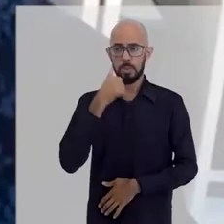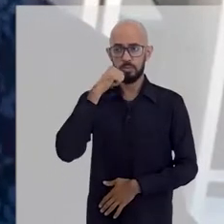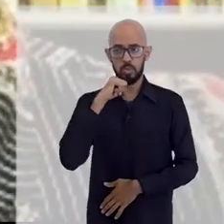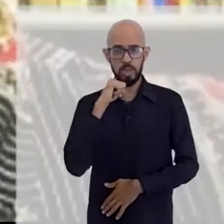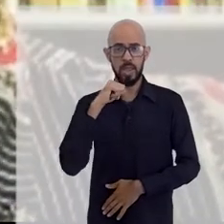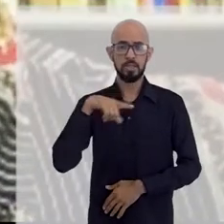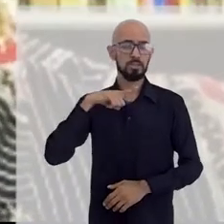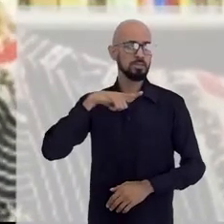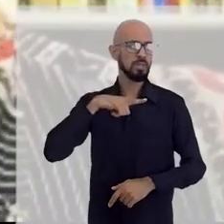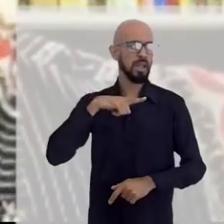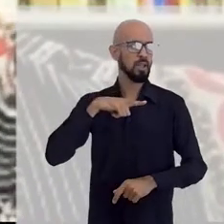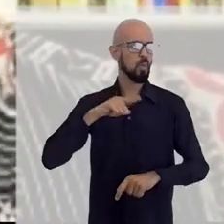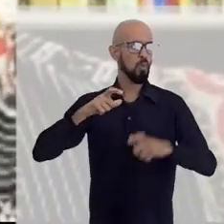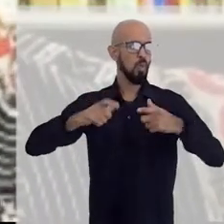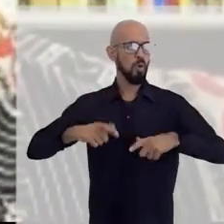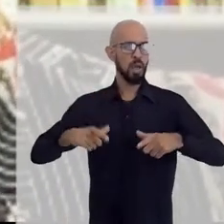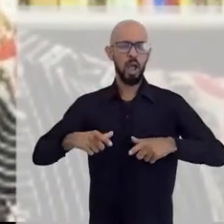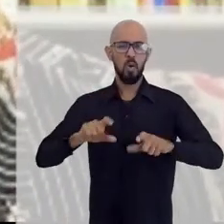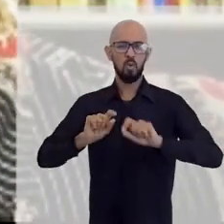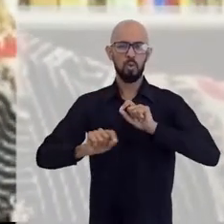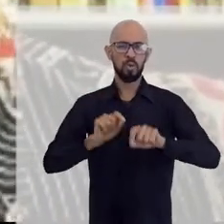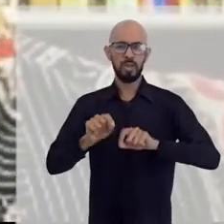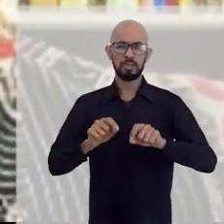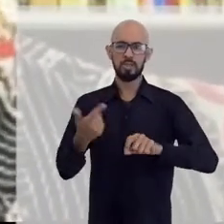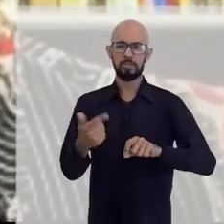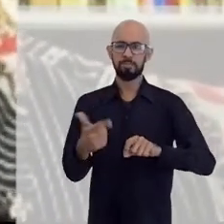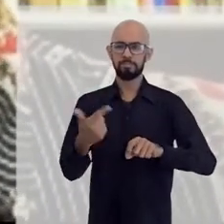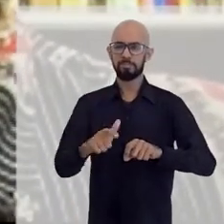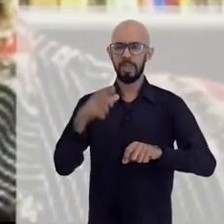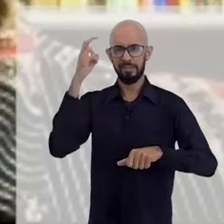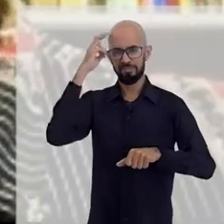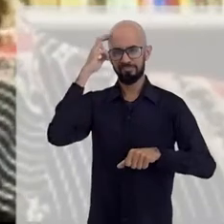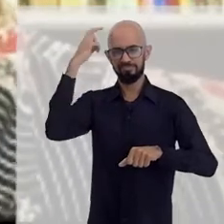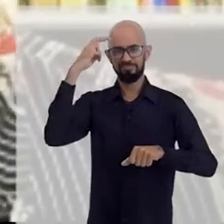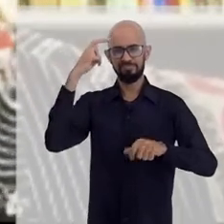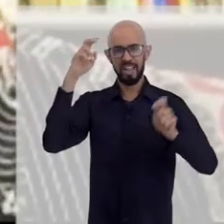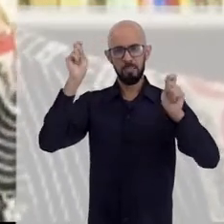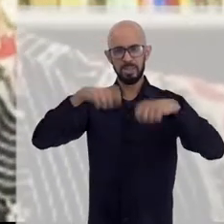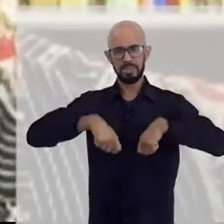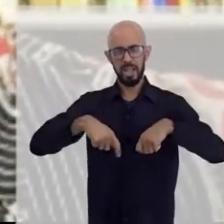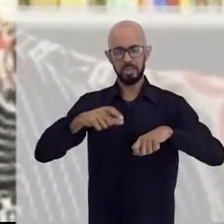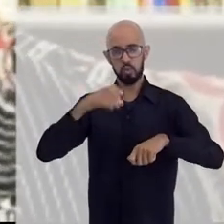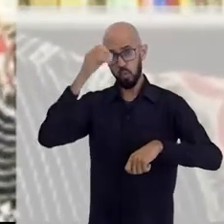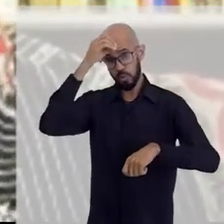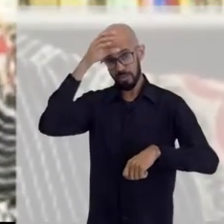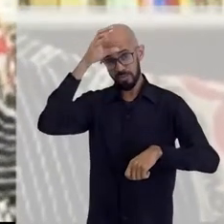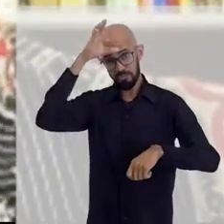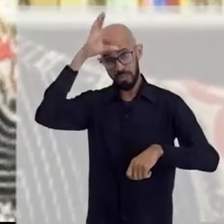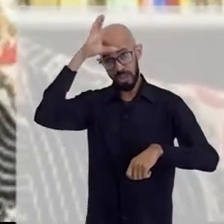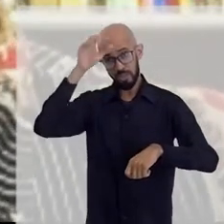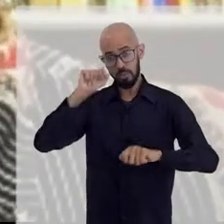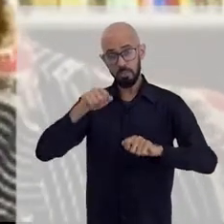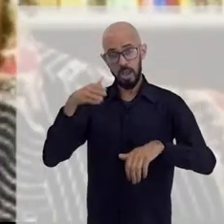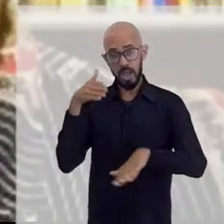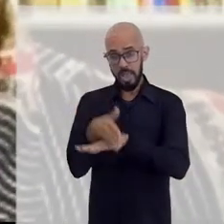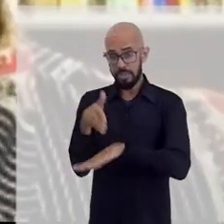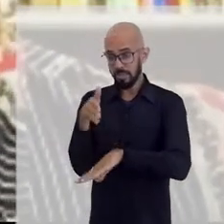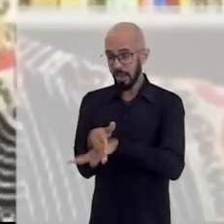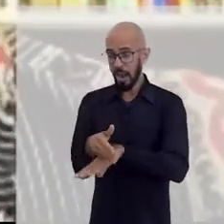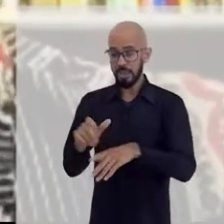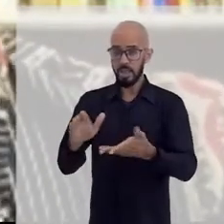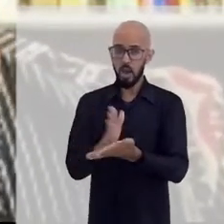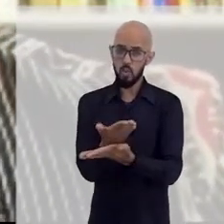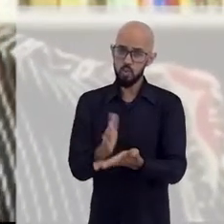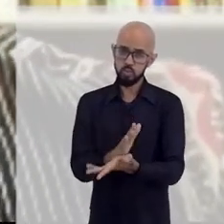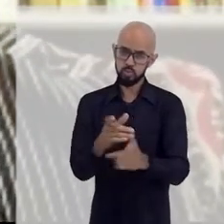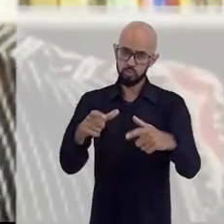mulheres, são colocados num espaço em que você não tem aquela intelectualidade necessária, o conhecimento necessário para estar em determinados